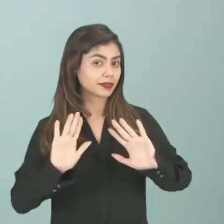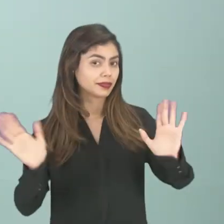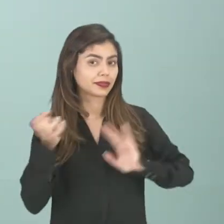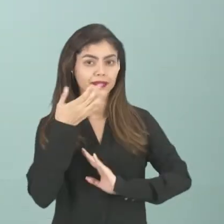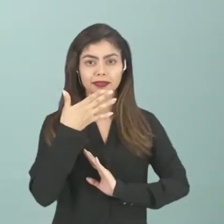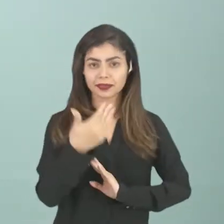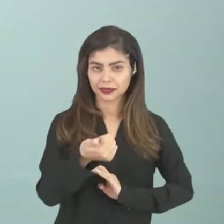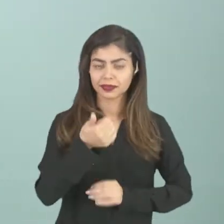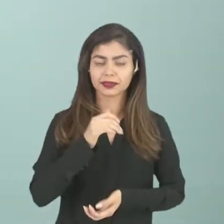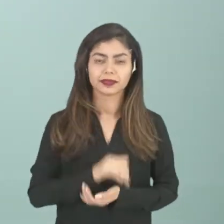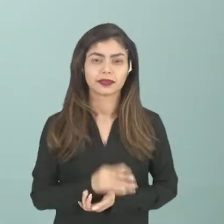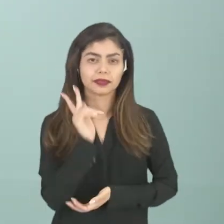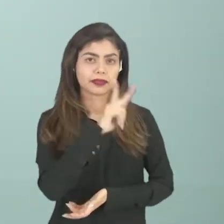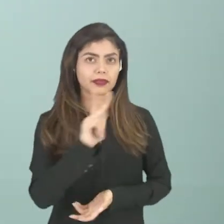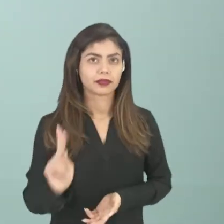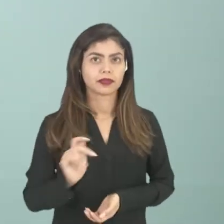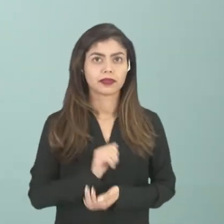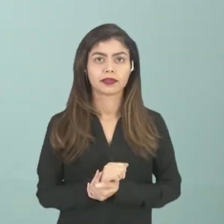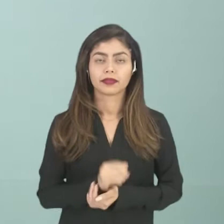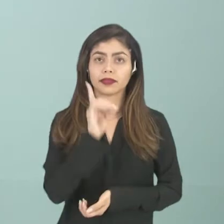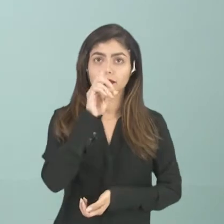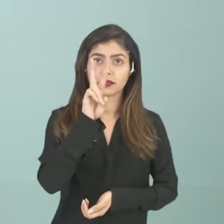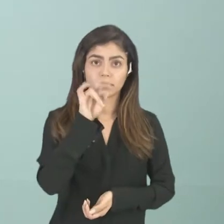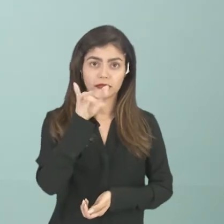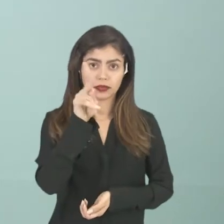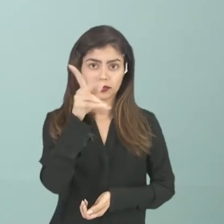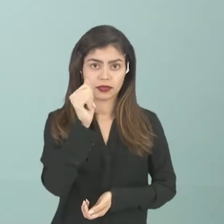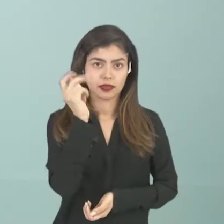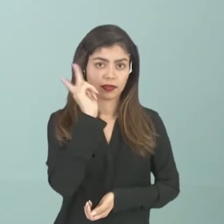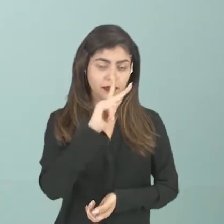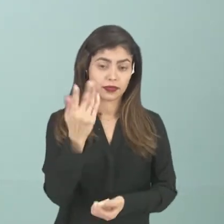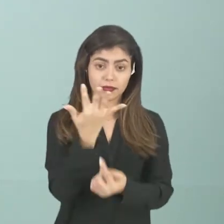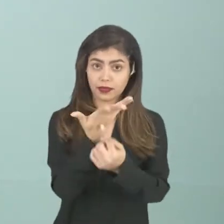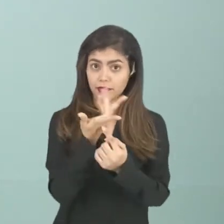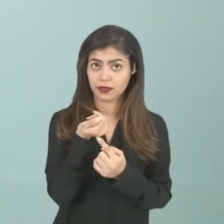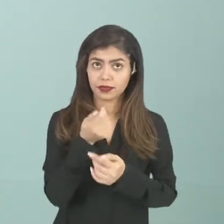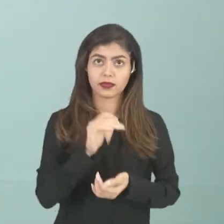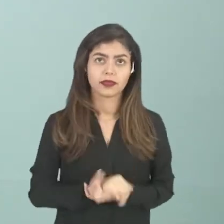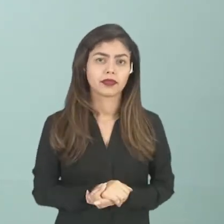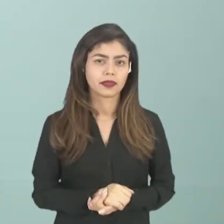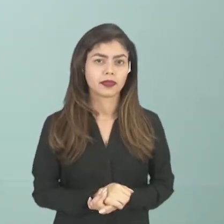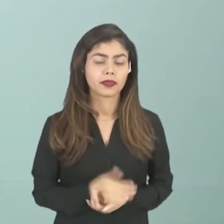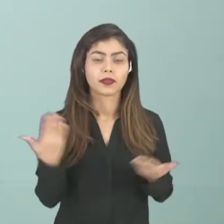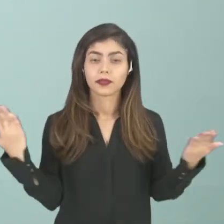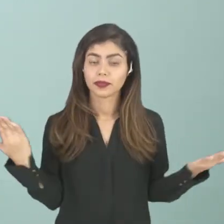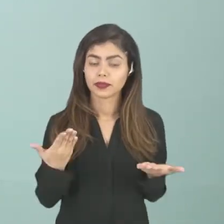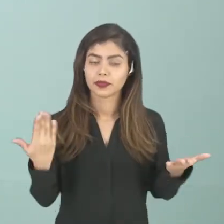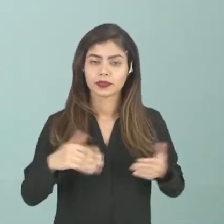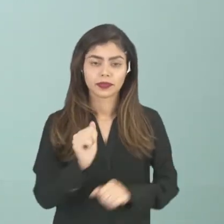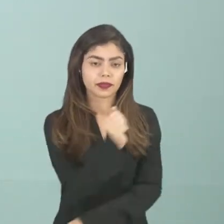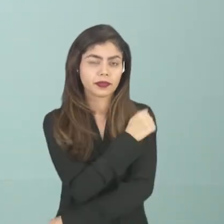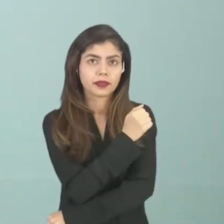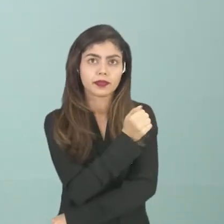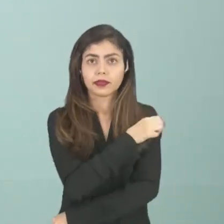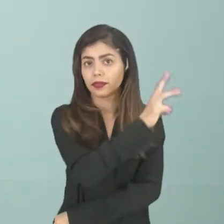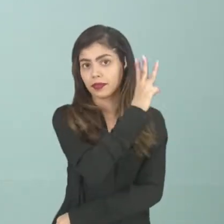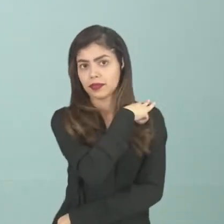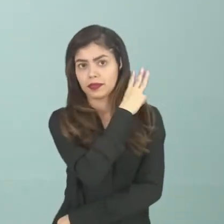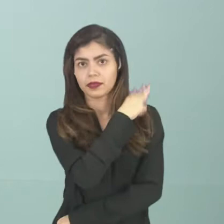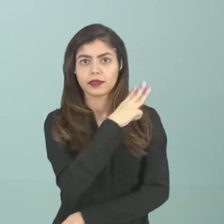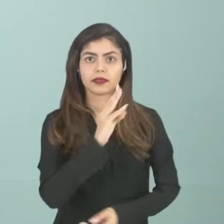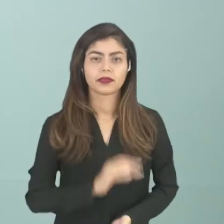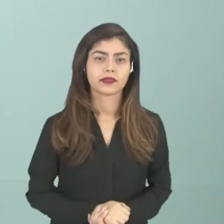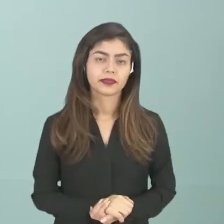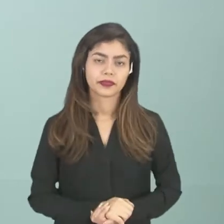Olá, tudo bem? Eu sou a professora Dorinha, professora de arte, e estarei com você, aluno da terceira série do ensino